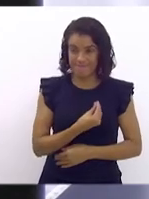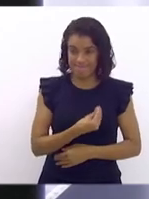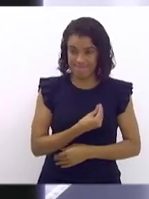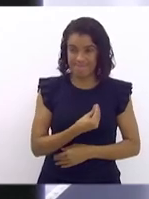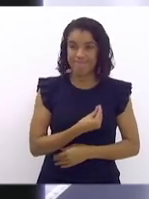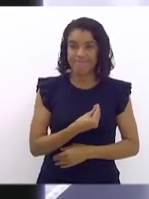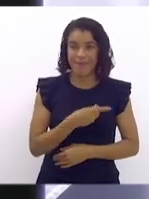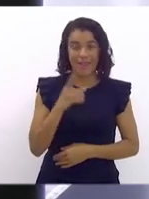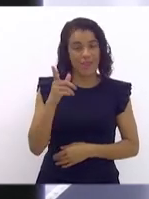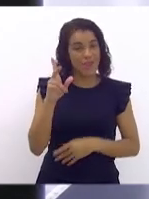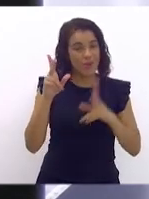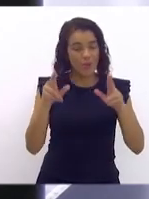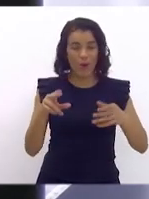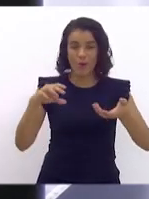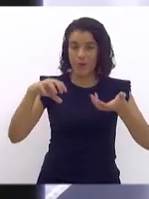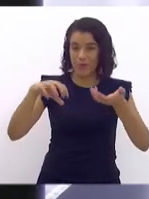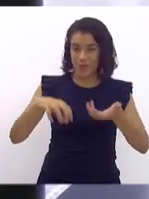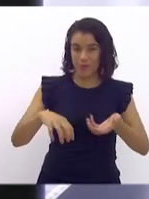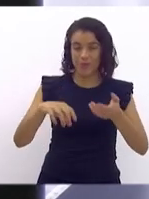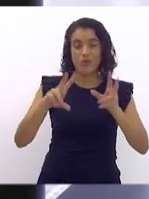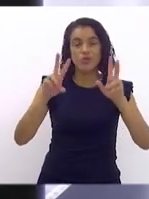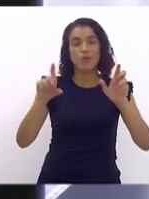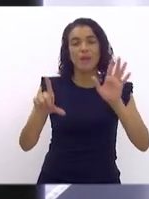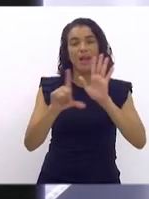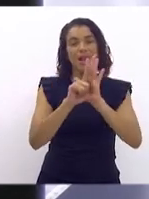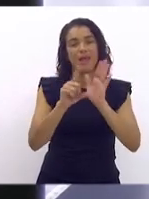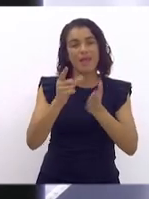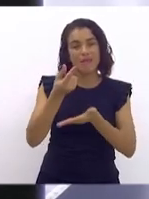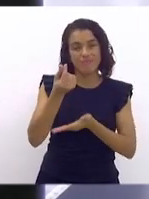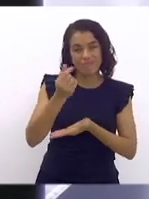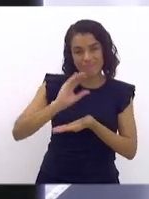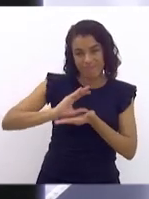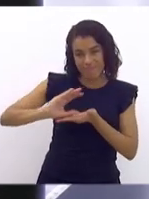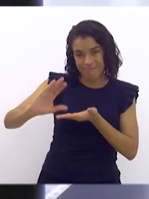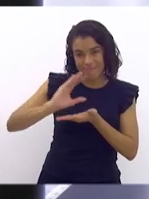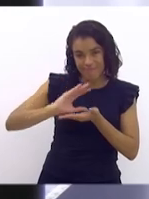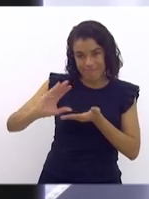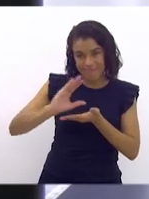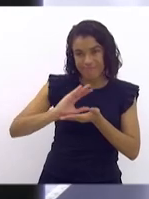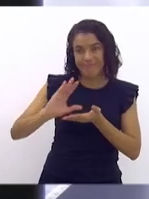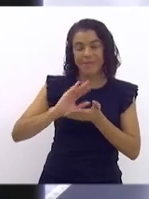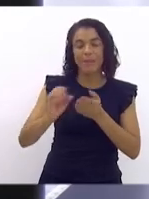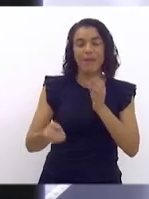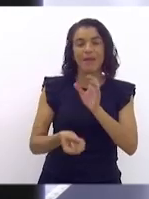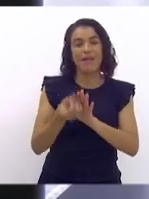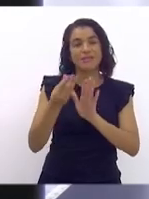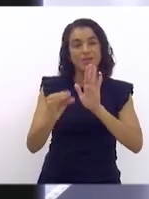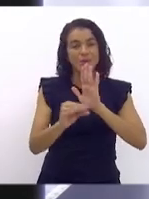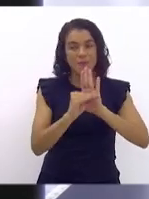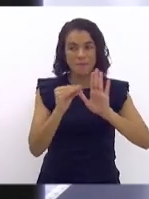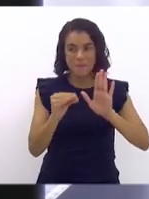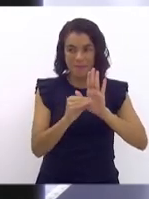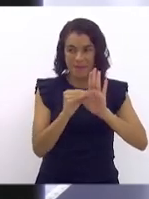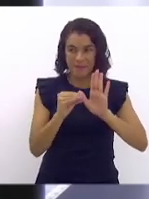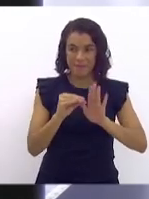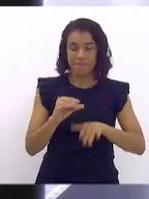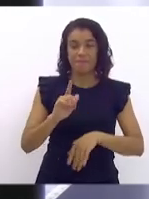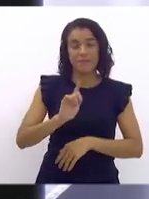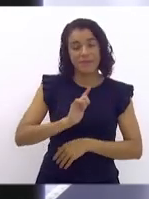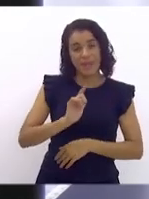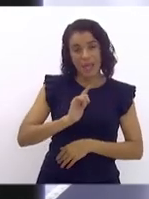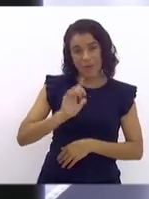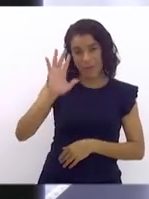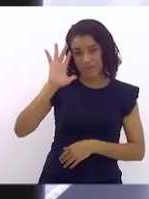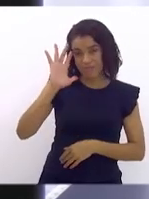acontece no Congresso, de lei orçamentária, então de apresentação de emendas. E tem uma decisão nossa aqui